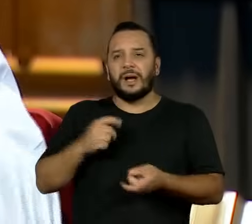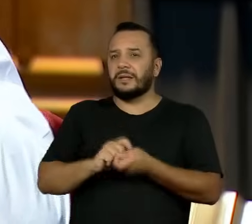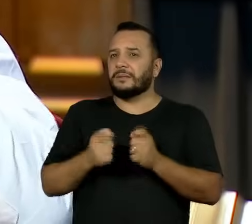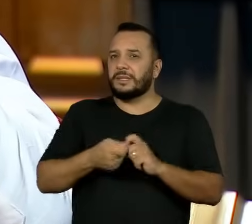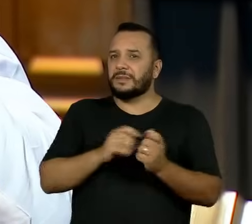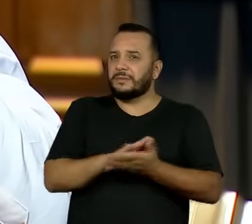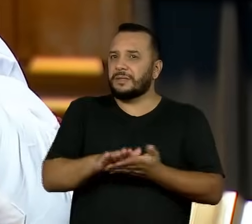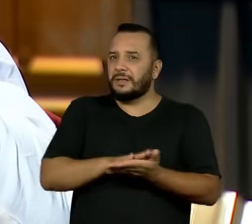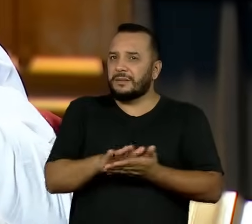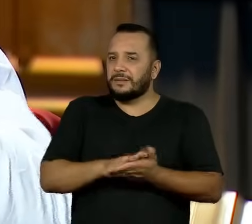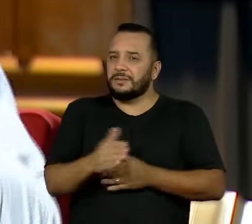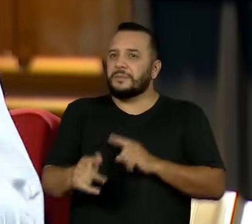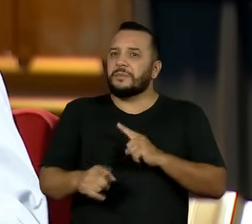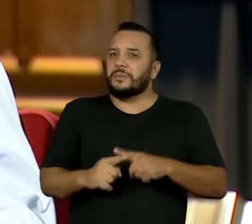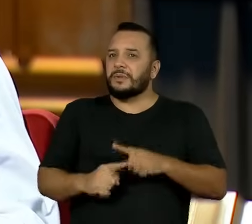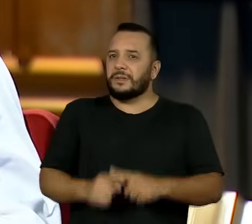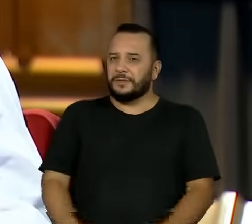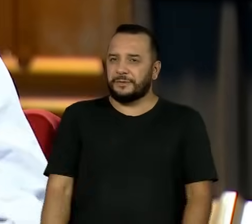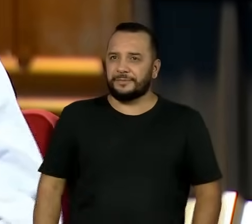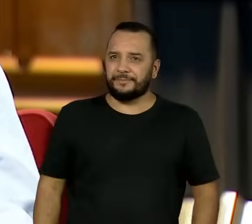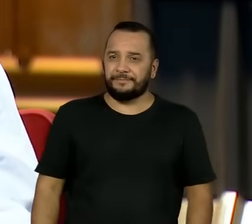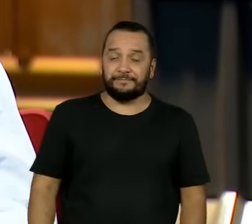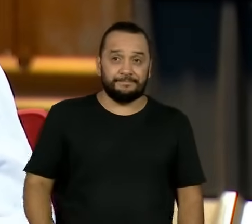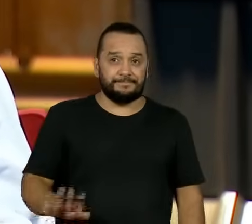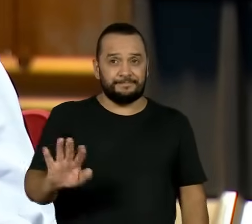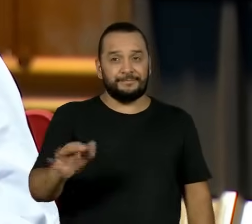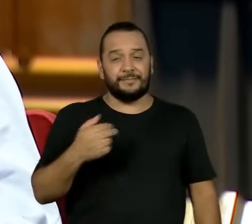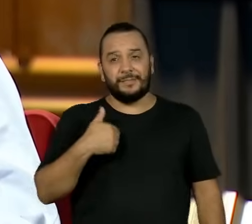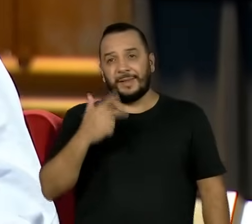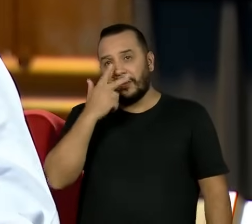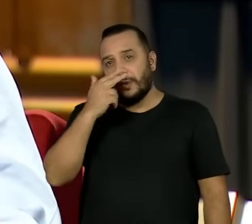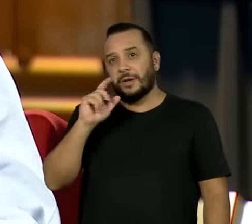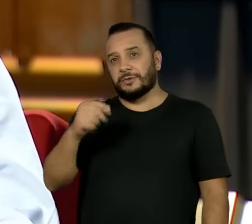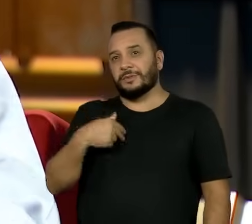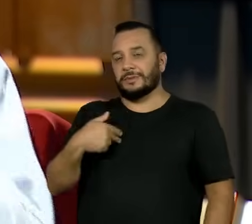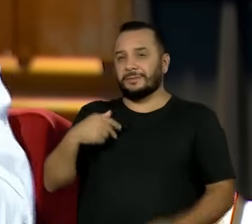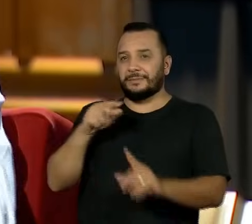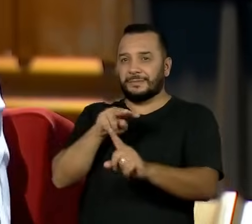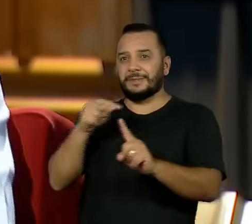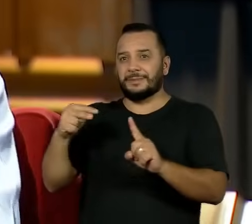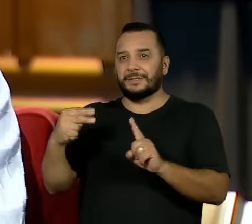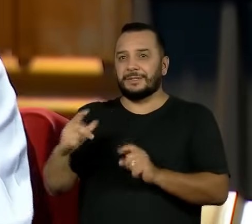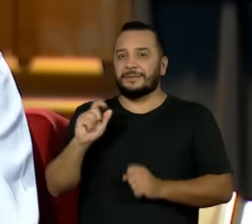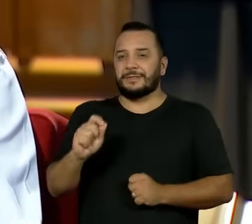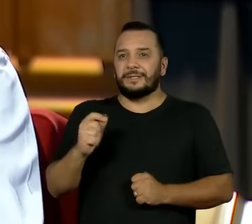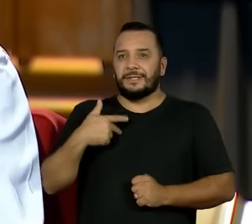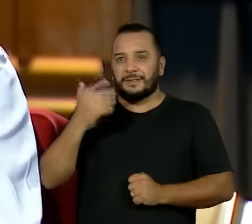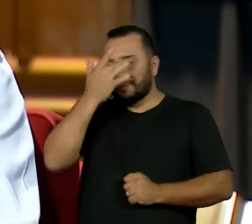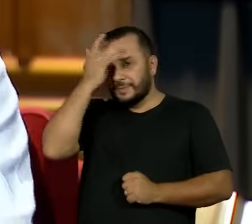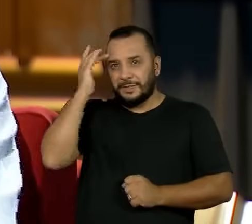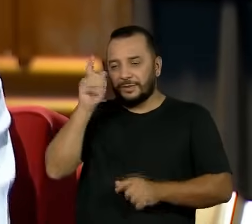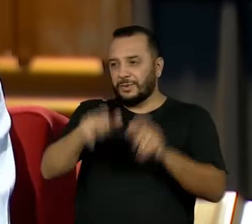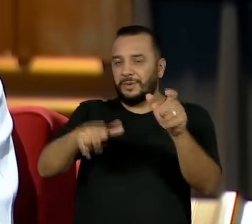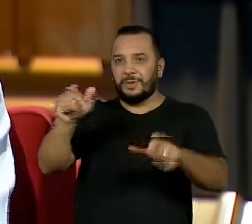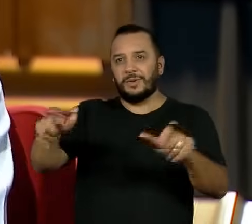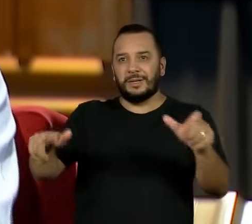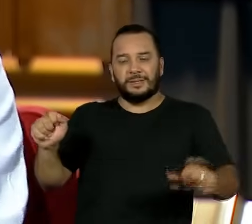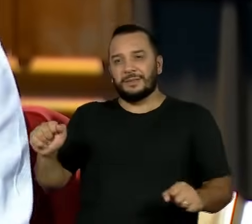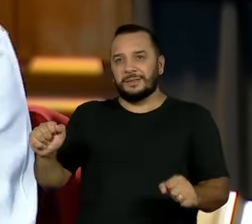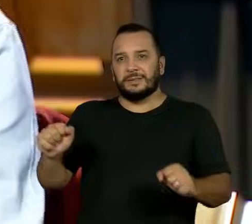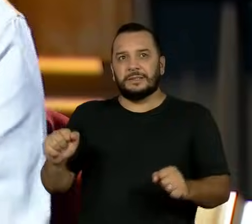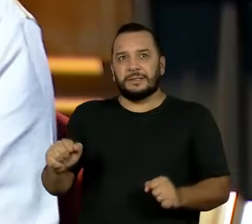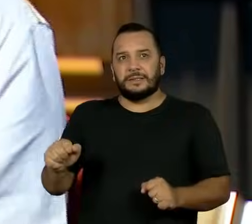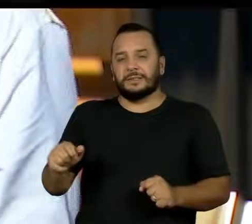eu acho que nós temos que, de fato, Marcelo, tirar essa perspectiva de que essas pessoas não podem mais